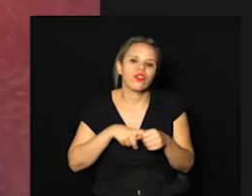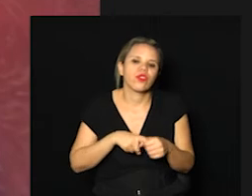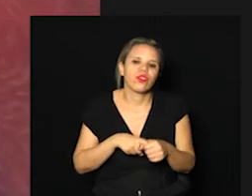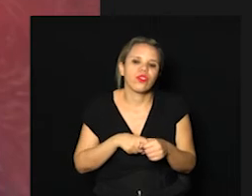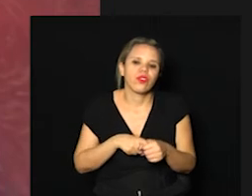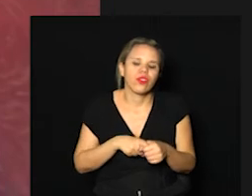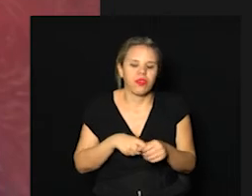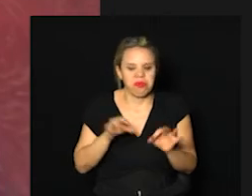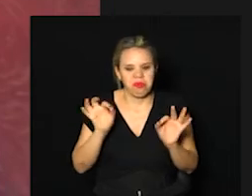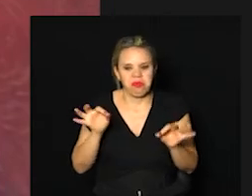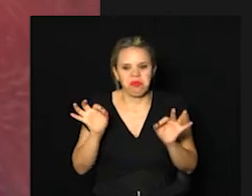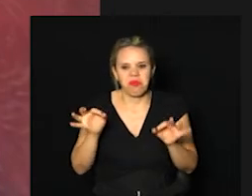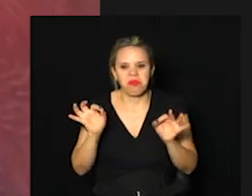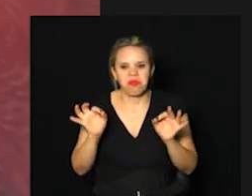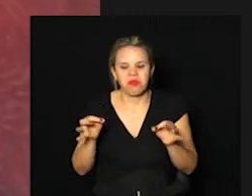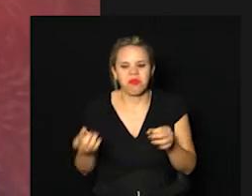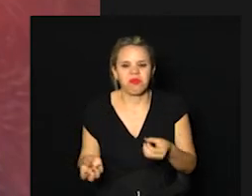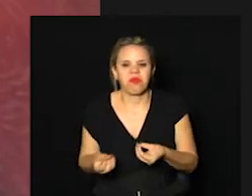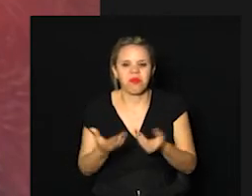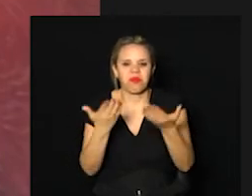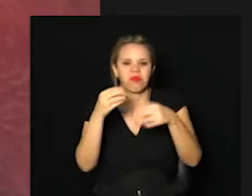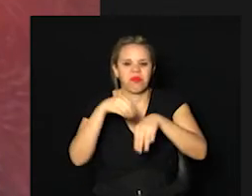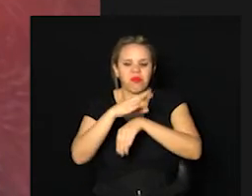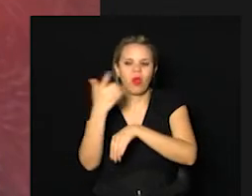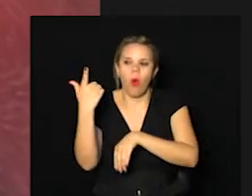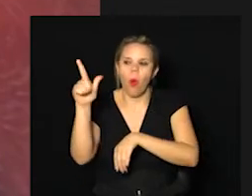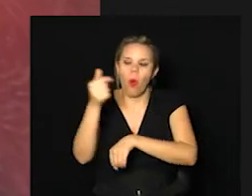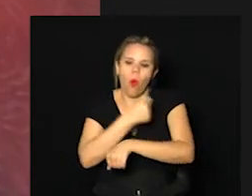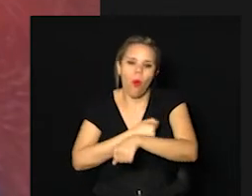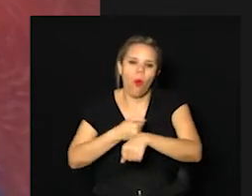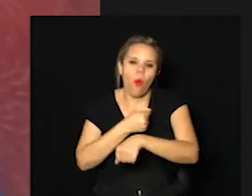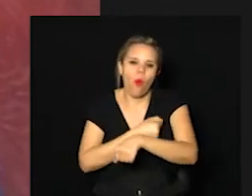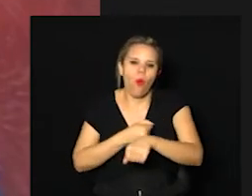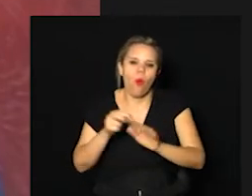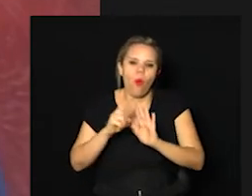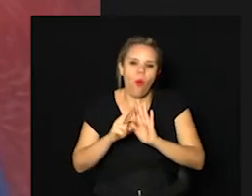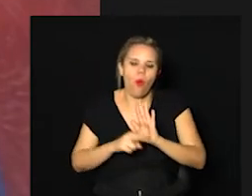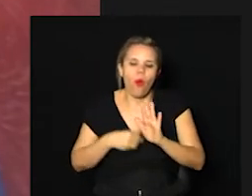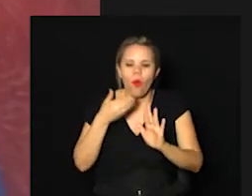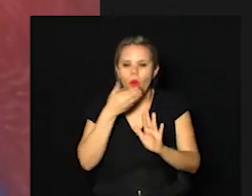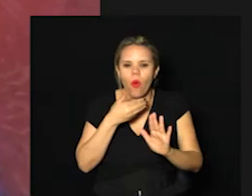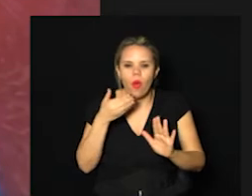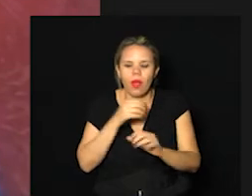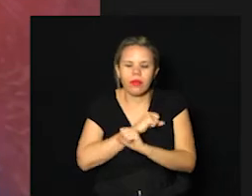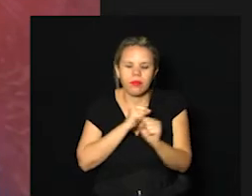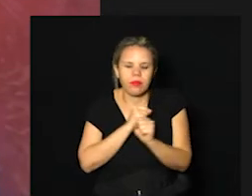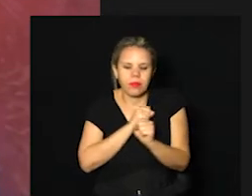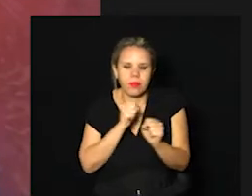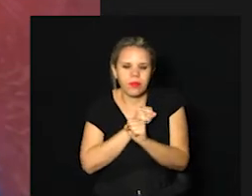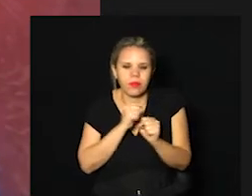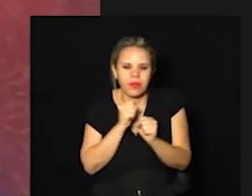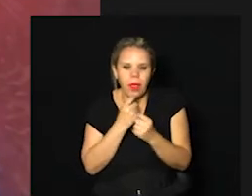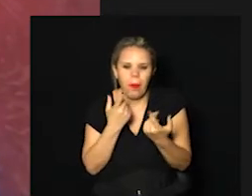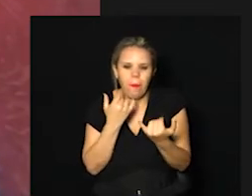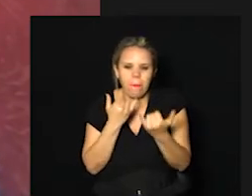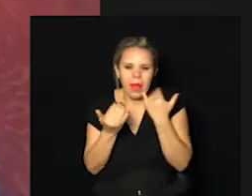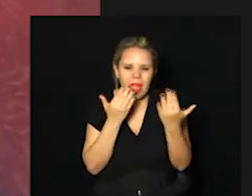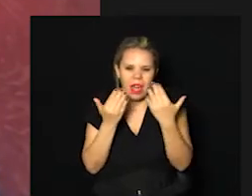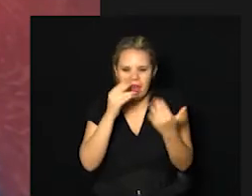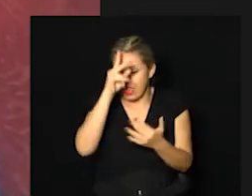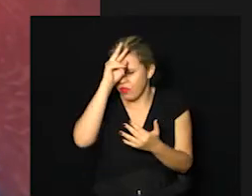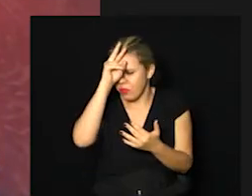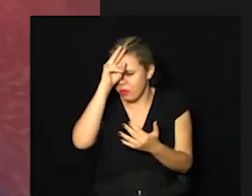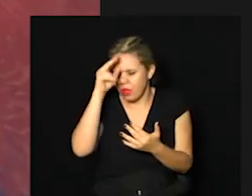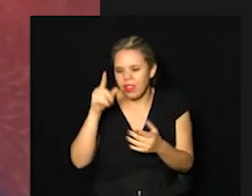e com certeza eu trago aqui uma outra receita sobremesa, porque eu amo, né? Eu sou formiga, então com certeza